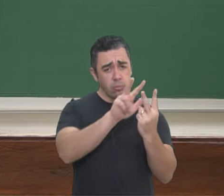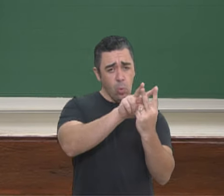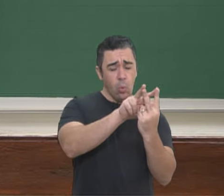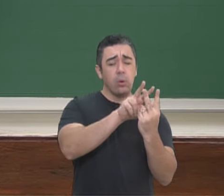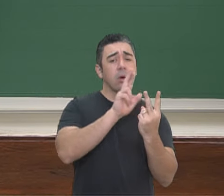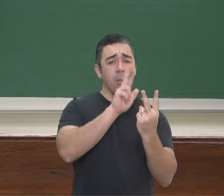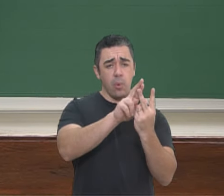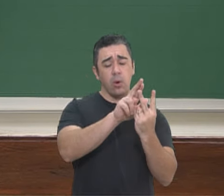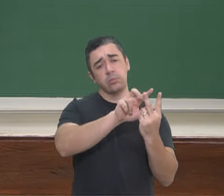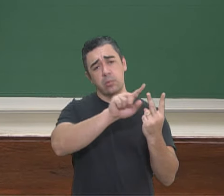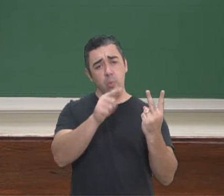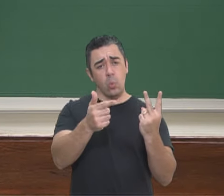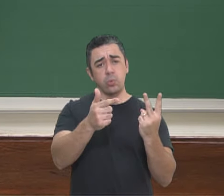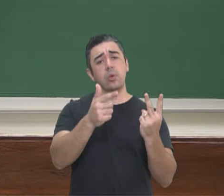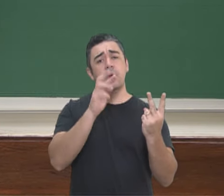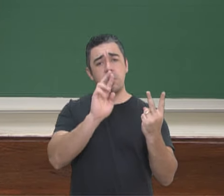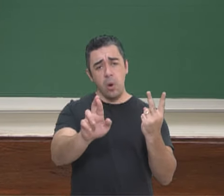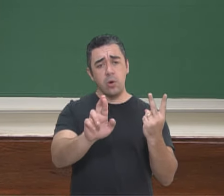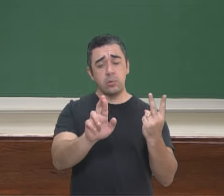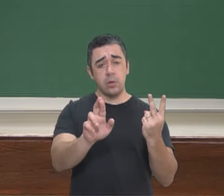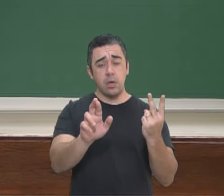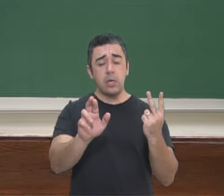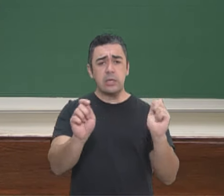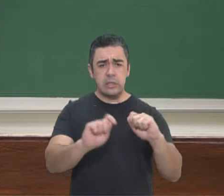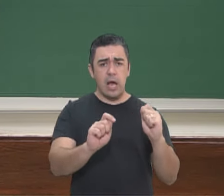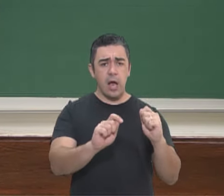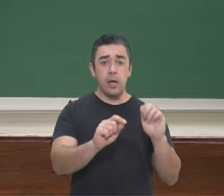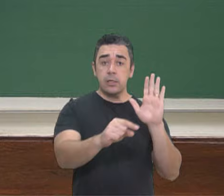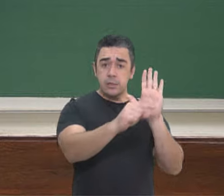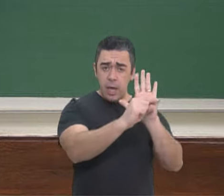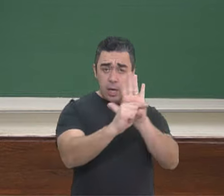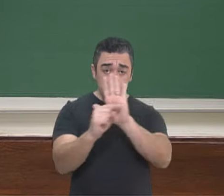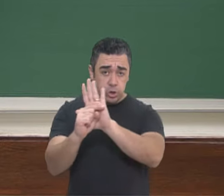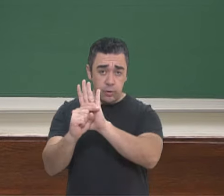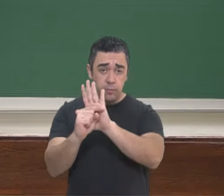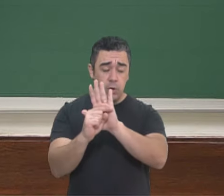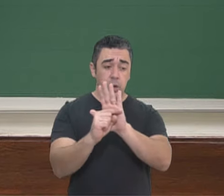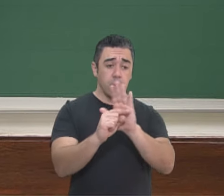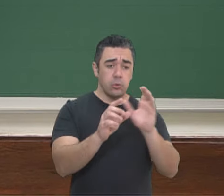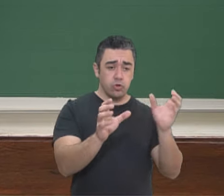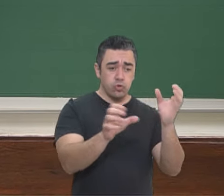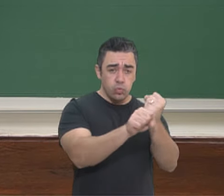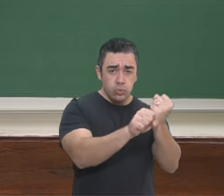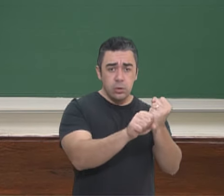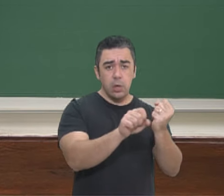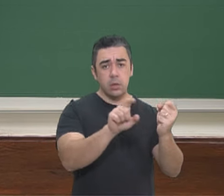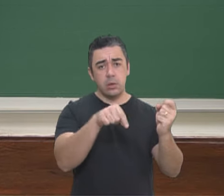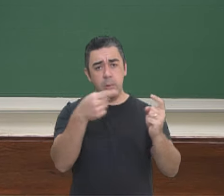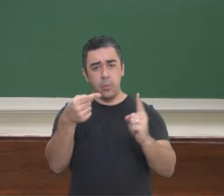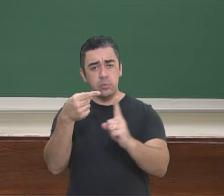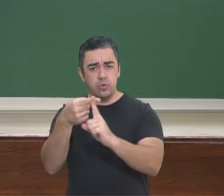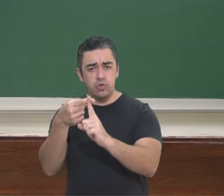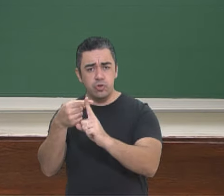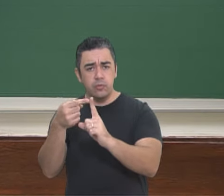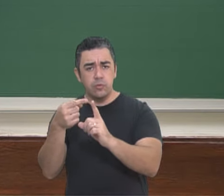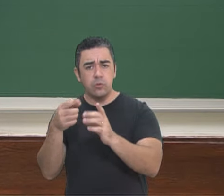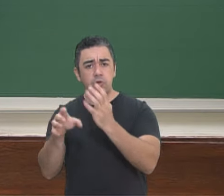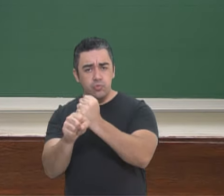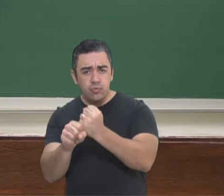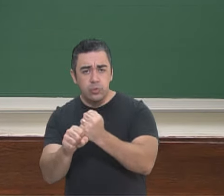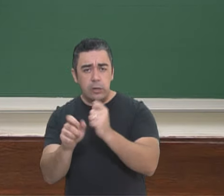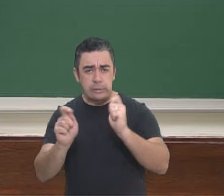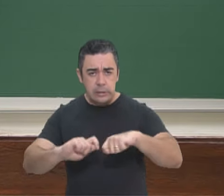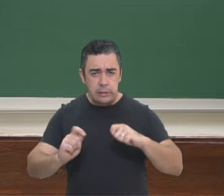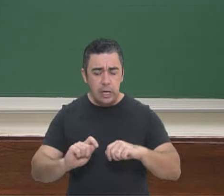positivo? Posso. Olha a letra G. Posso pensar os 2 negativos separado dos 2 positivos e